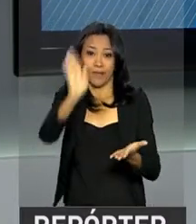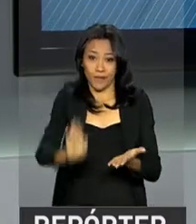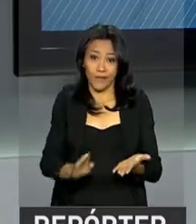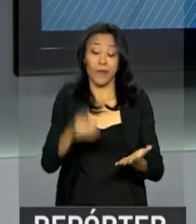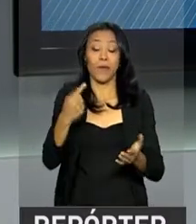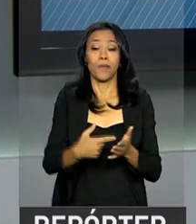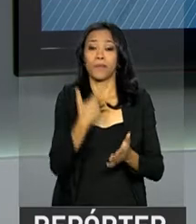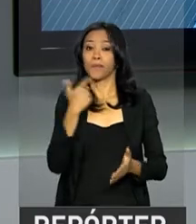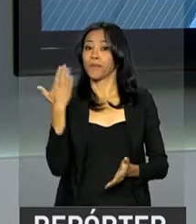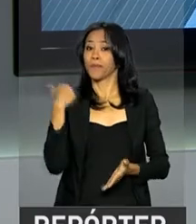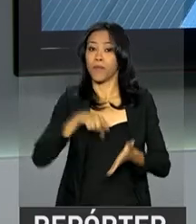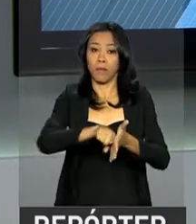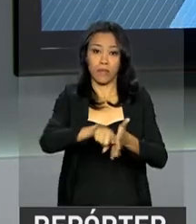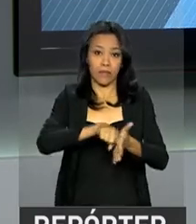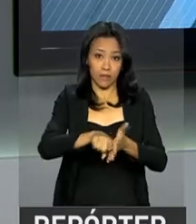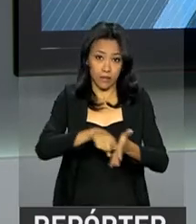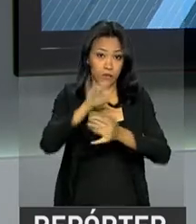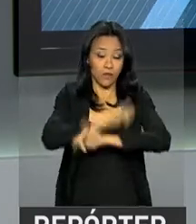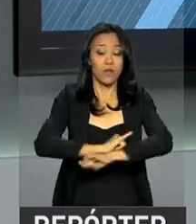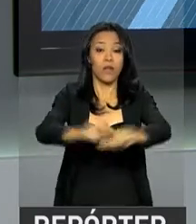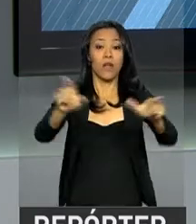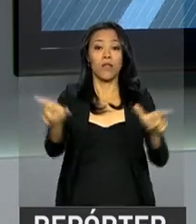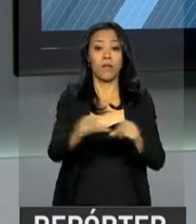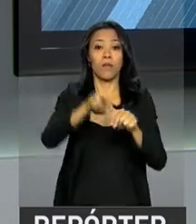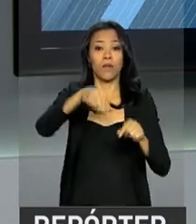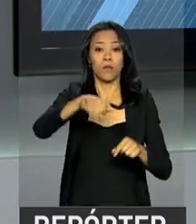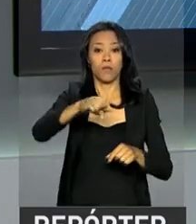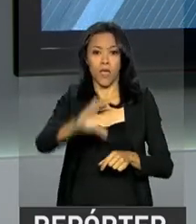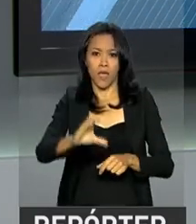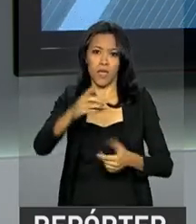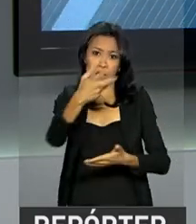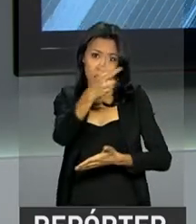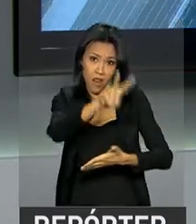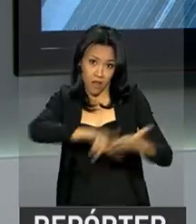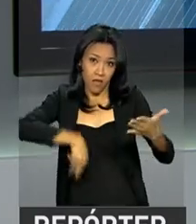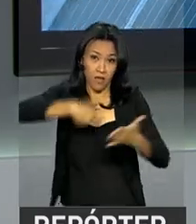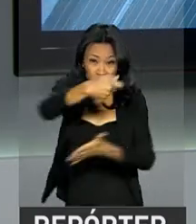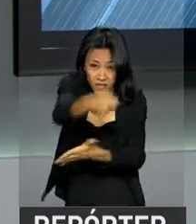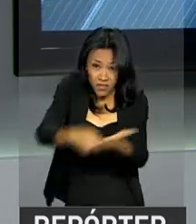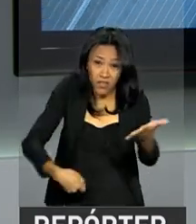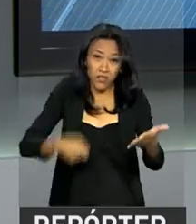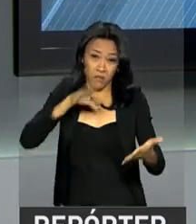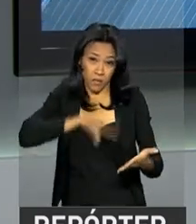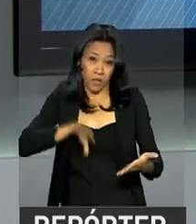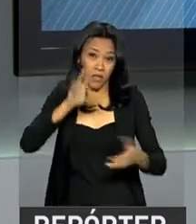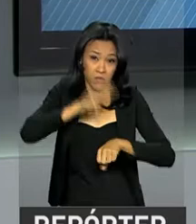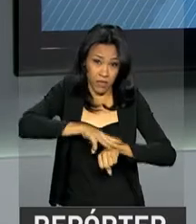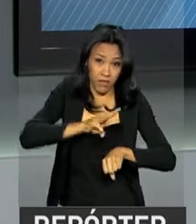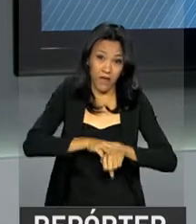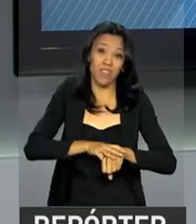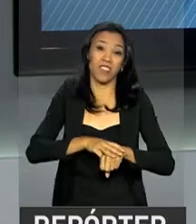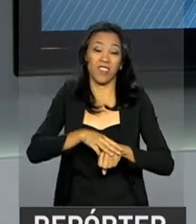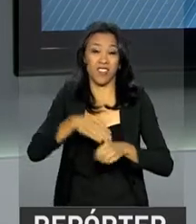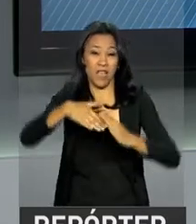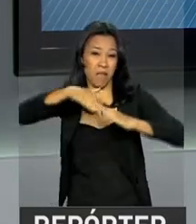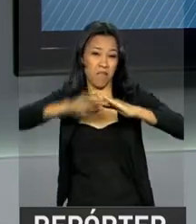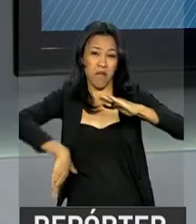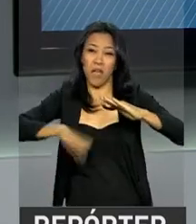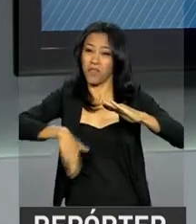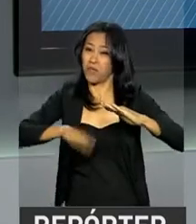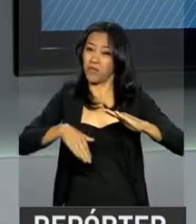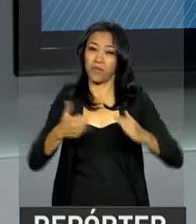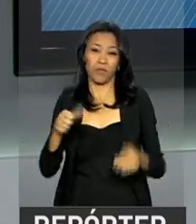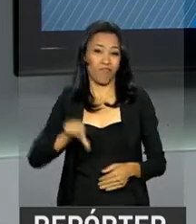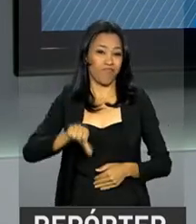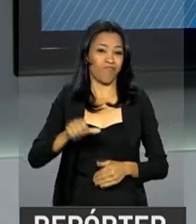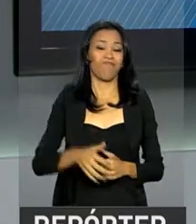divulgada pelo ministério da educação mostra que os níveis de escrita e leitura em língua portuguesa e matemática estão abaixo do